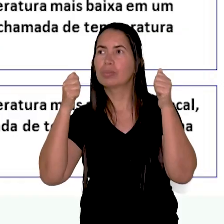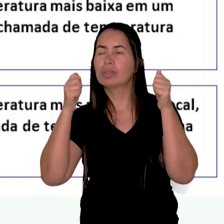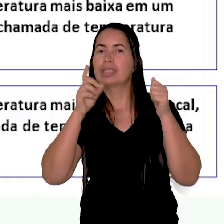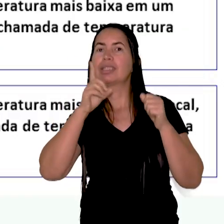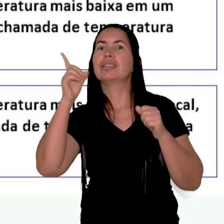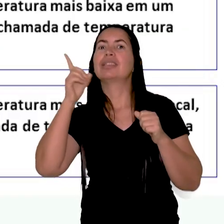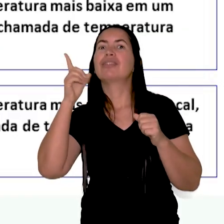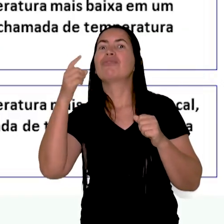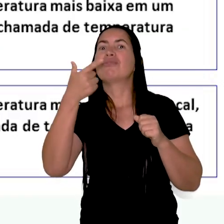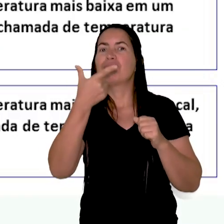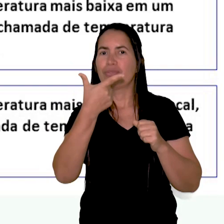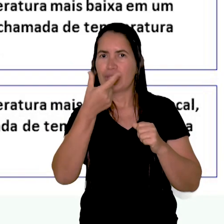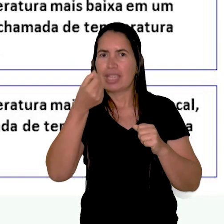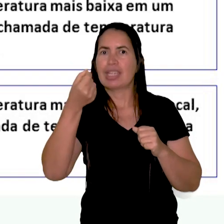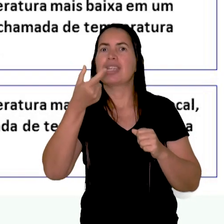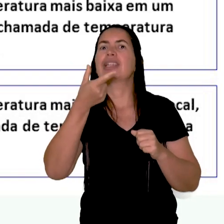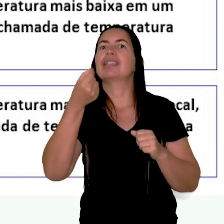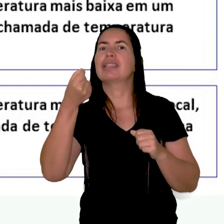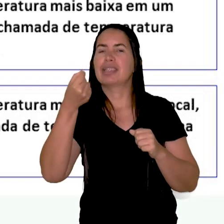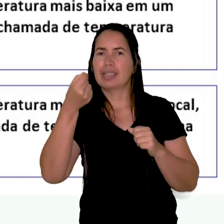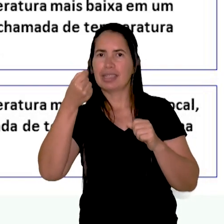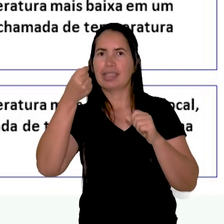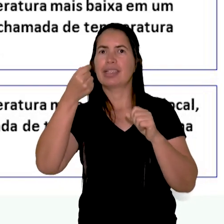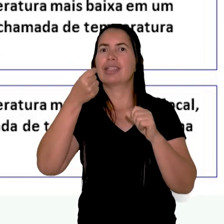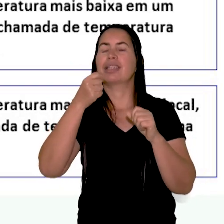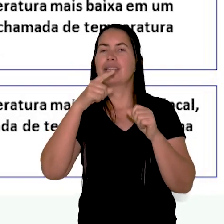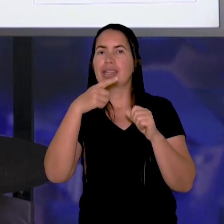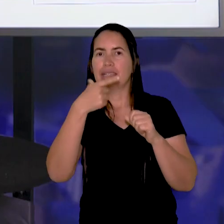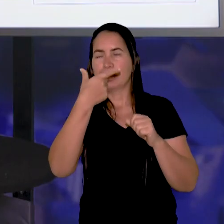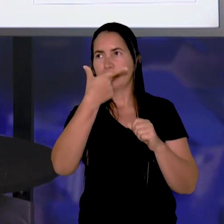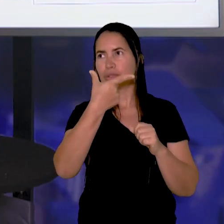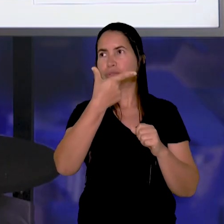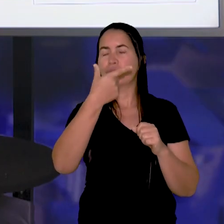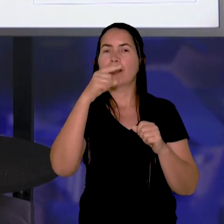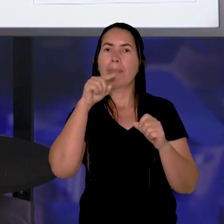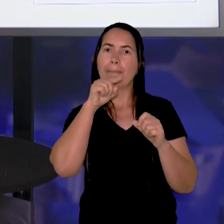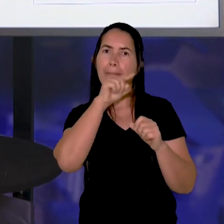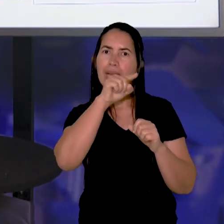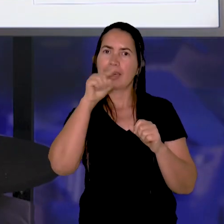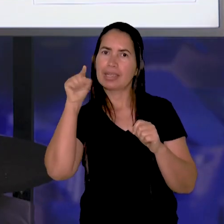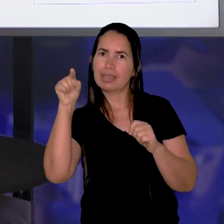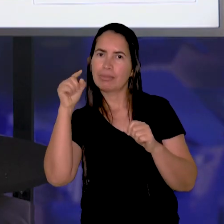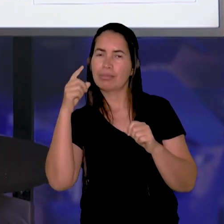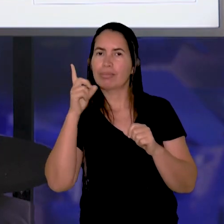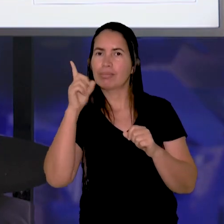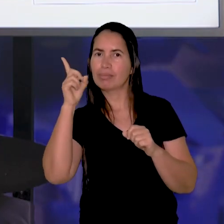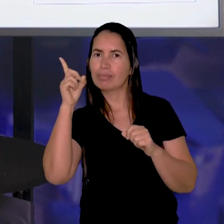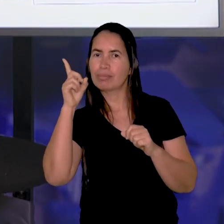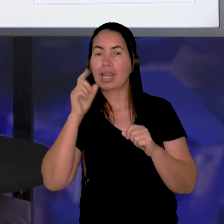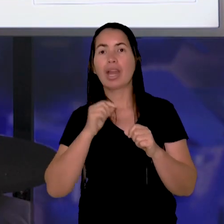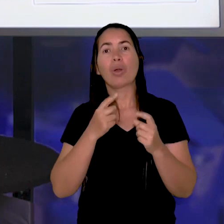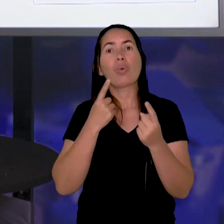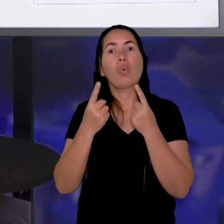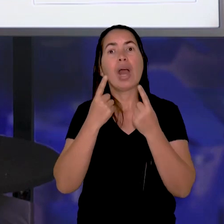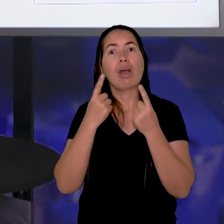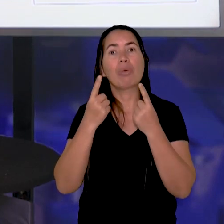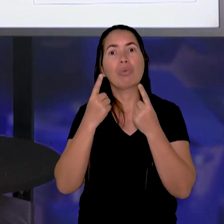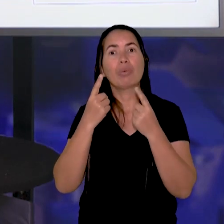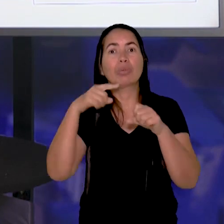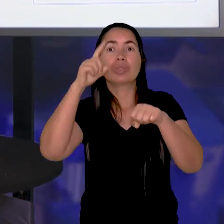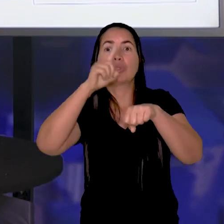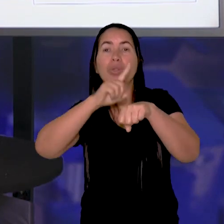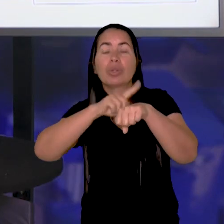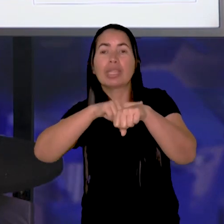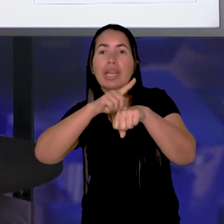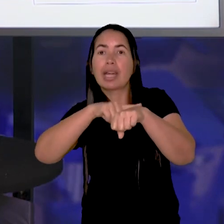Isso mesmo, 20. Está marcando em 2 pontos. E quais foram os